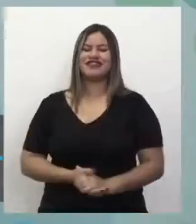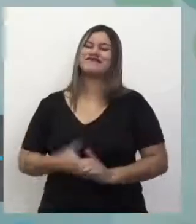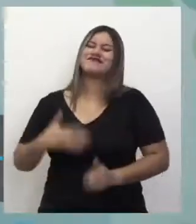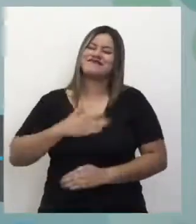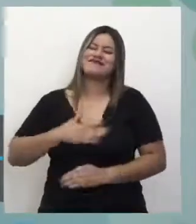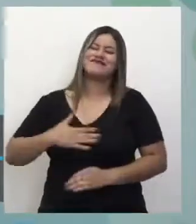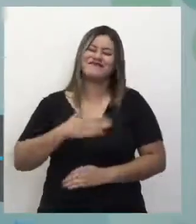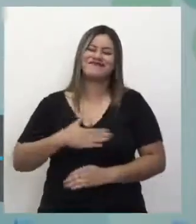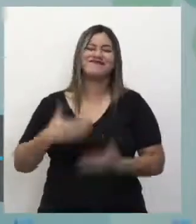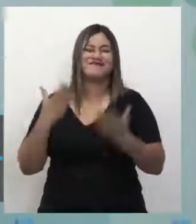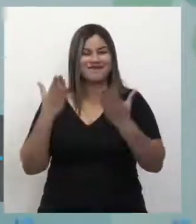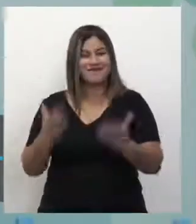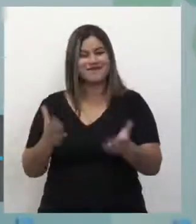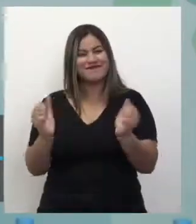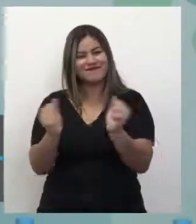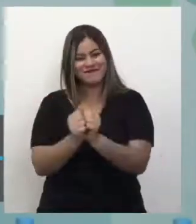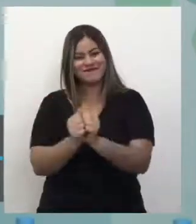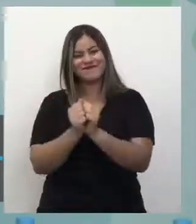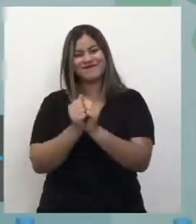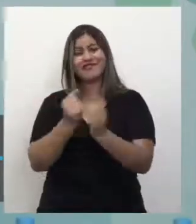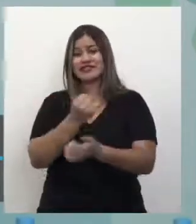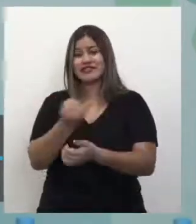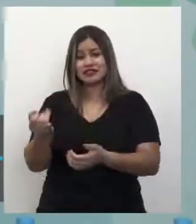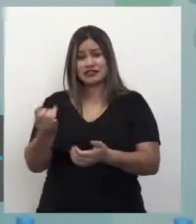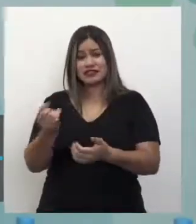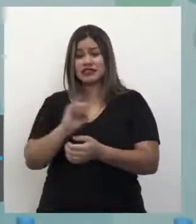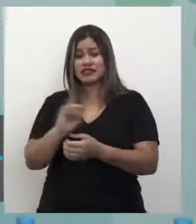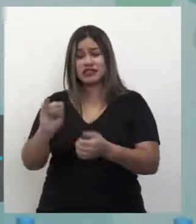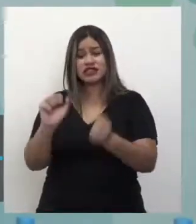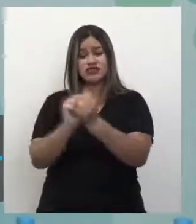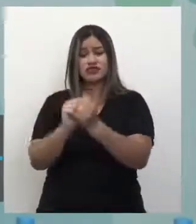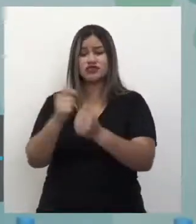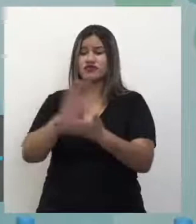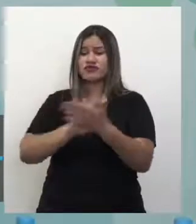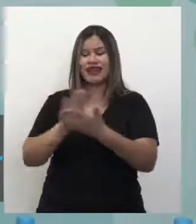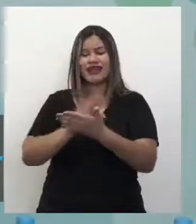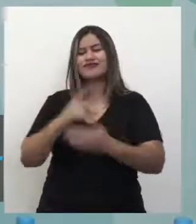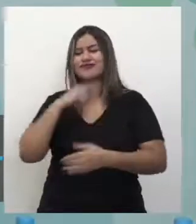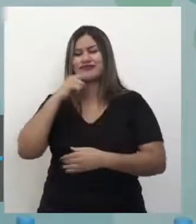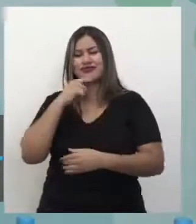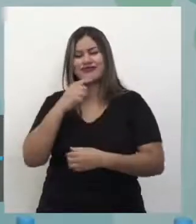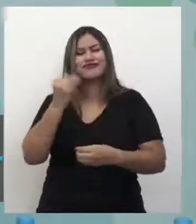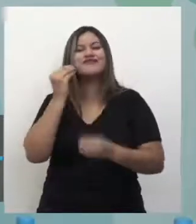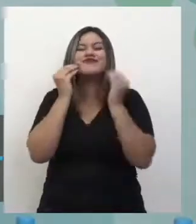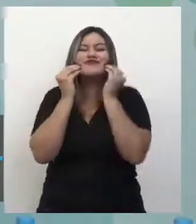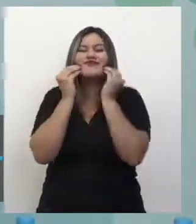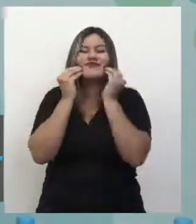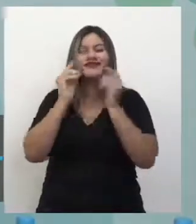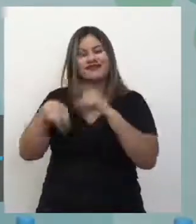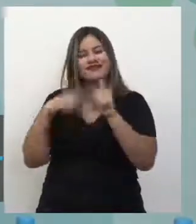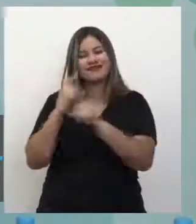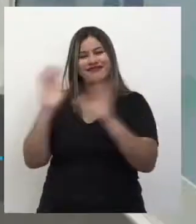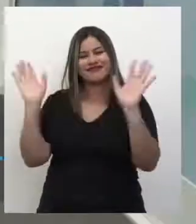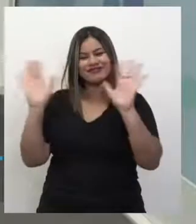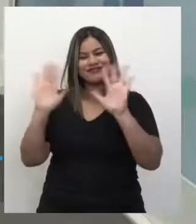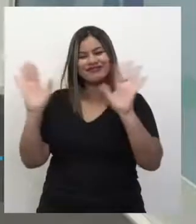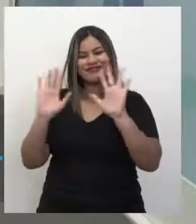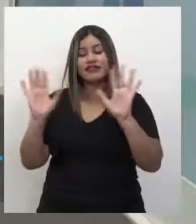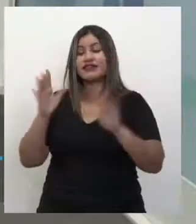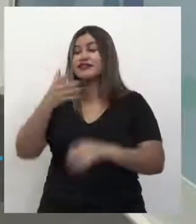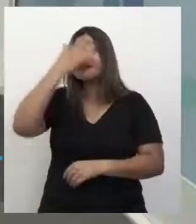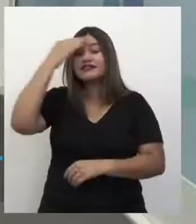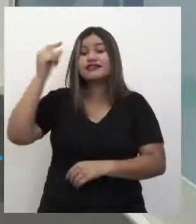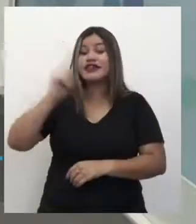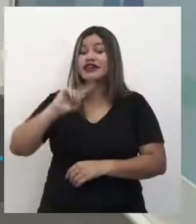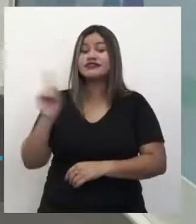imenso estar com você aqui também, porque sem vocês a aula não acontece, né? Um beijão enorme no coração de vocês e até a próxima. Turma, não esquece